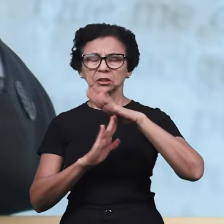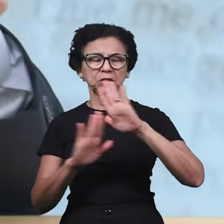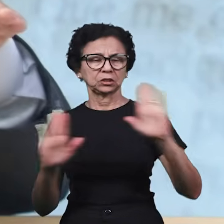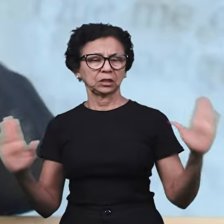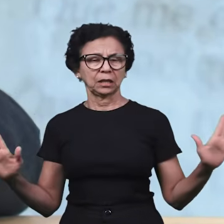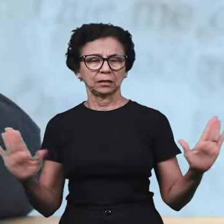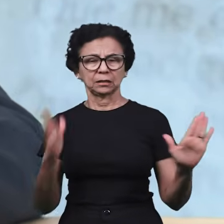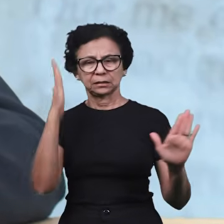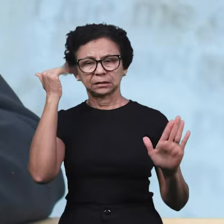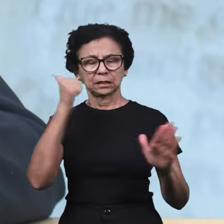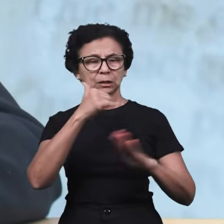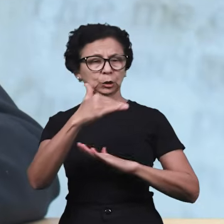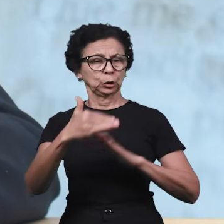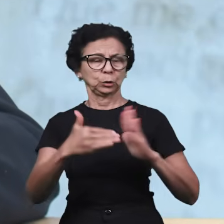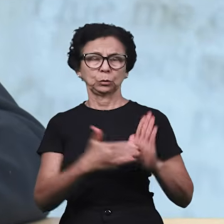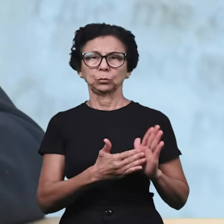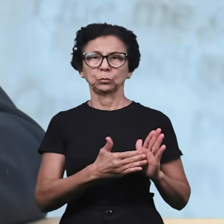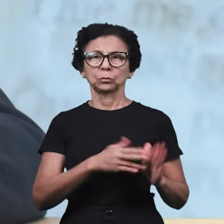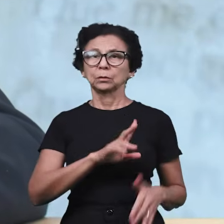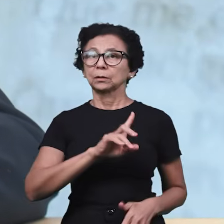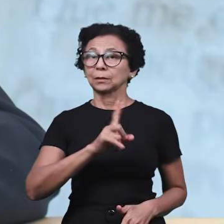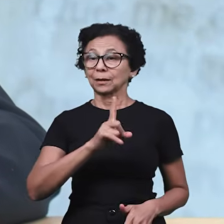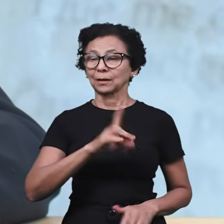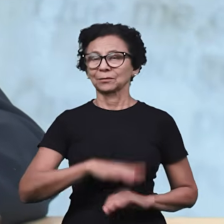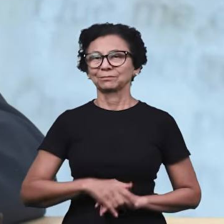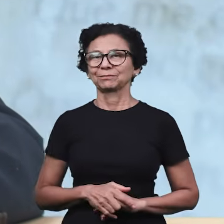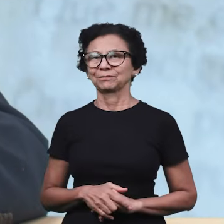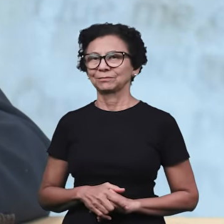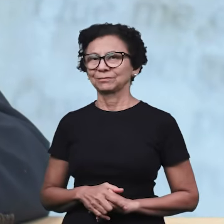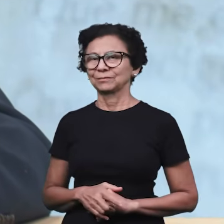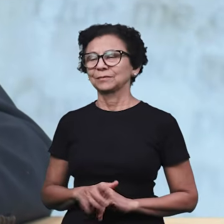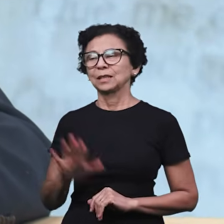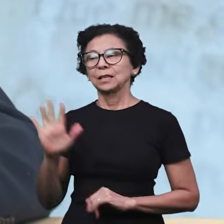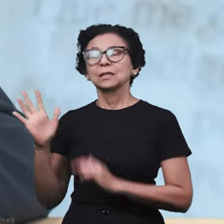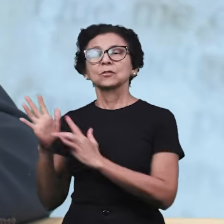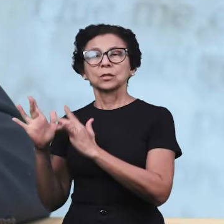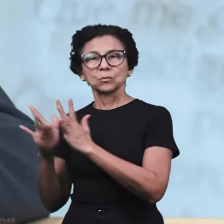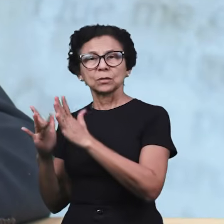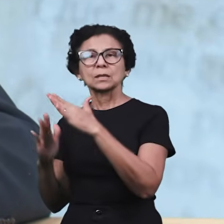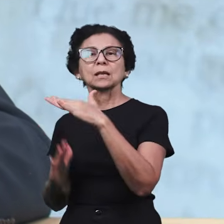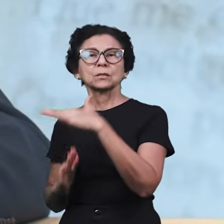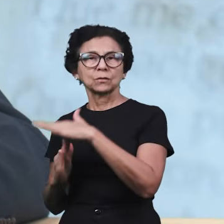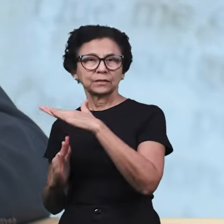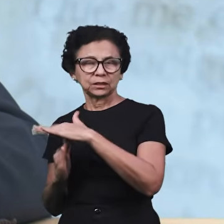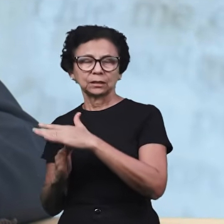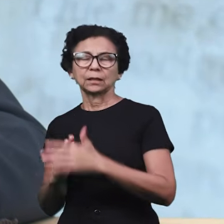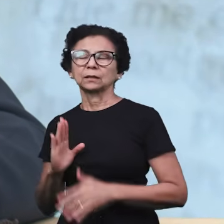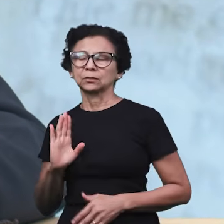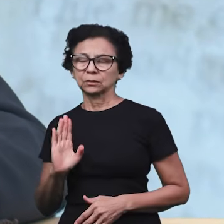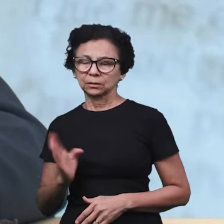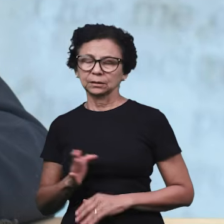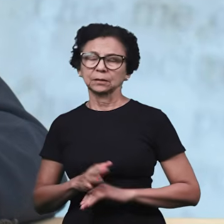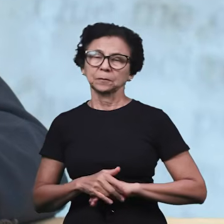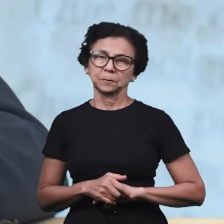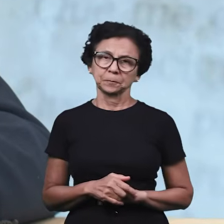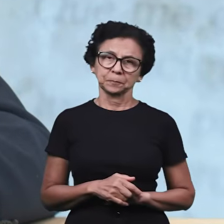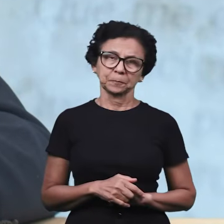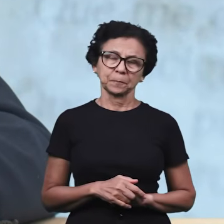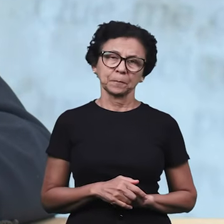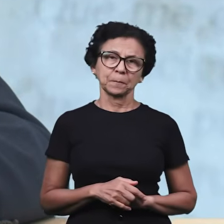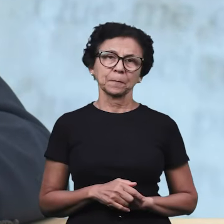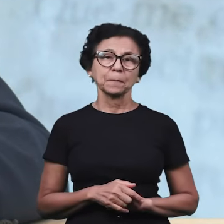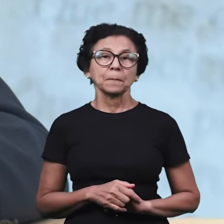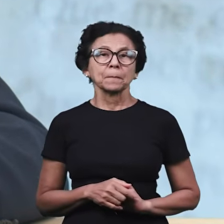o único que é assim é Jesus. Só. Ele Só é o Jesus. perfeito. Nós a cada dia precisamos melhorar em sabedoria. Para